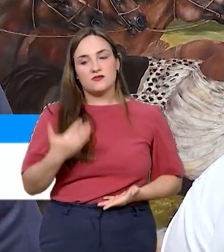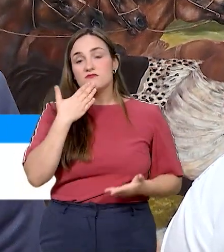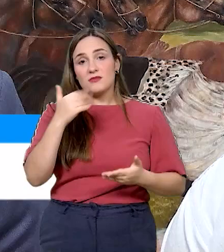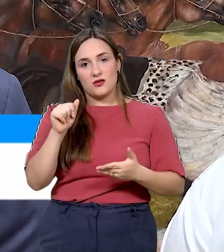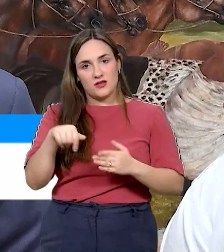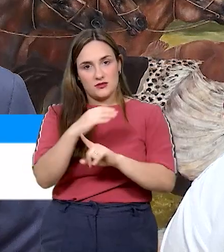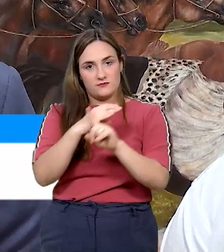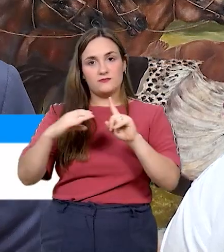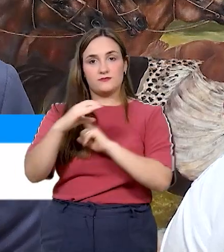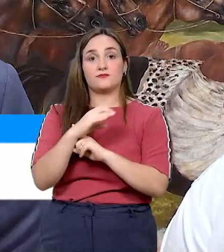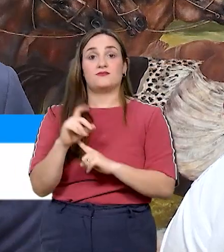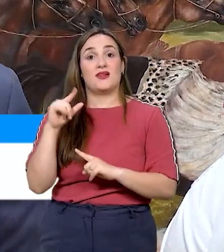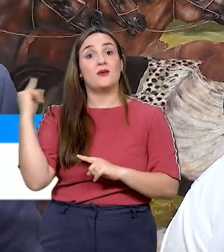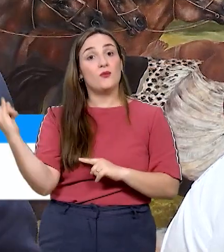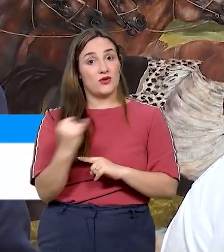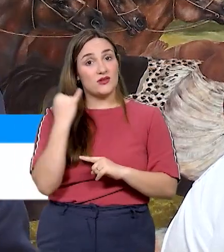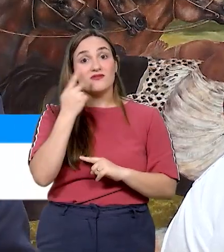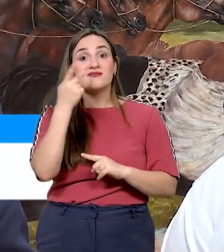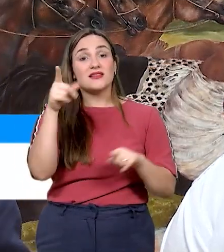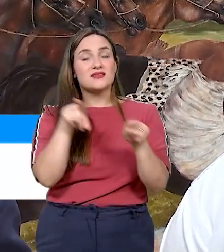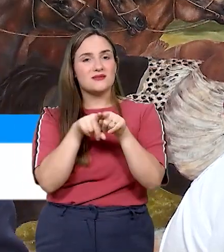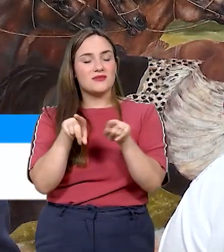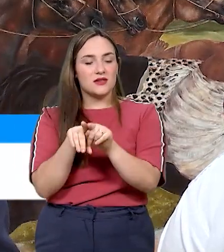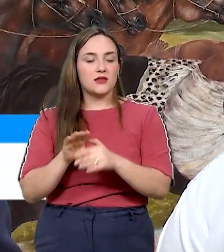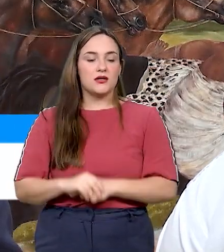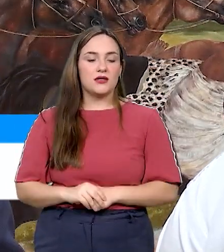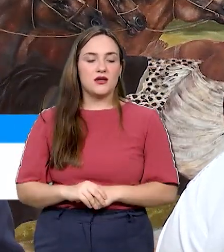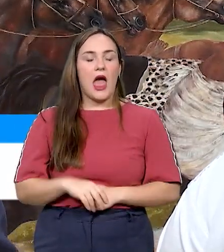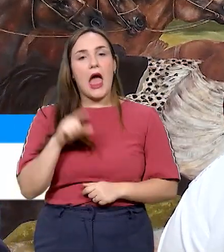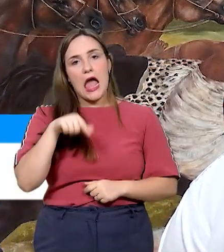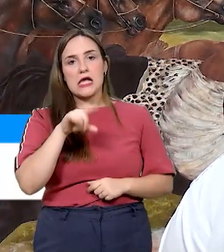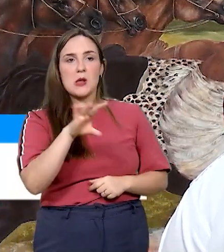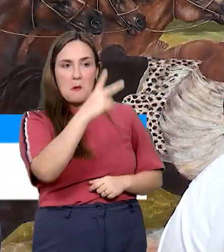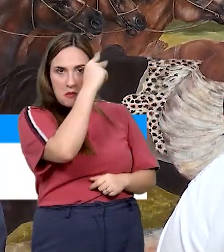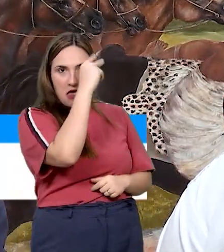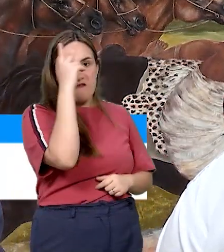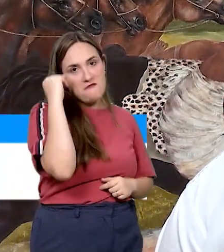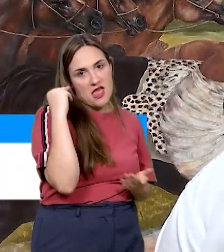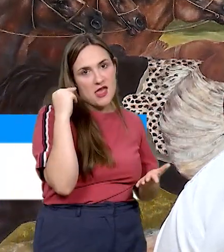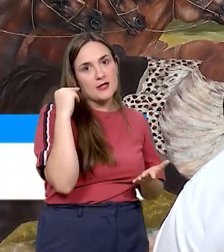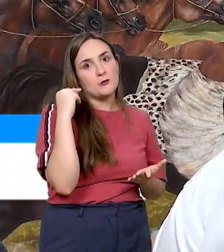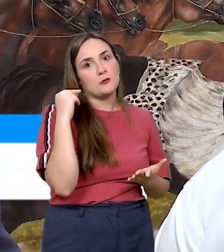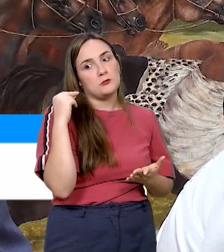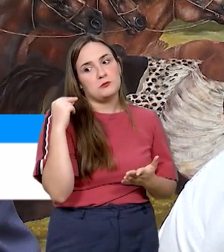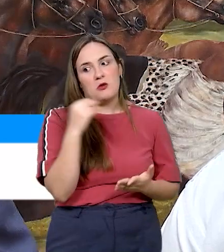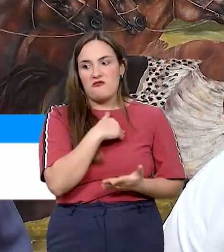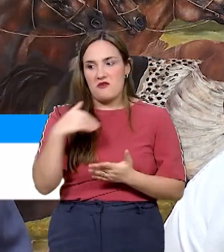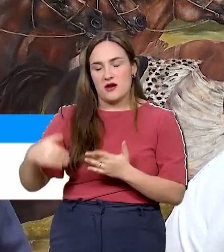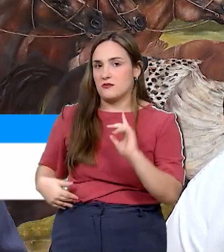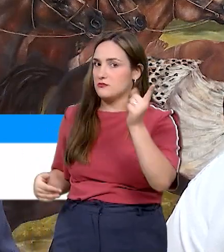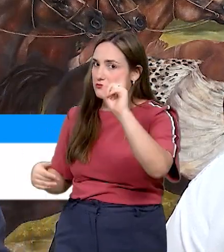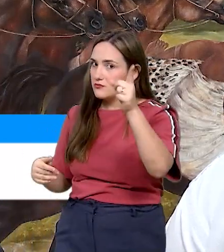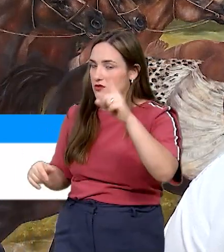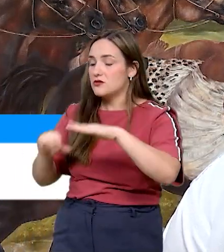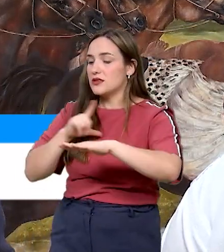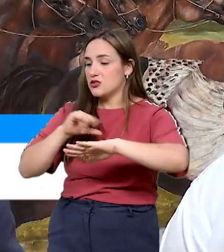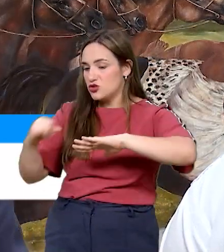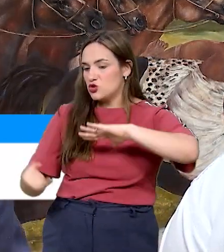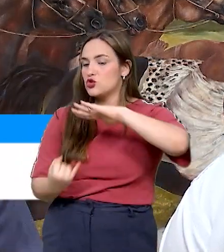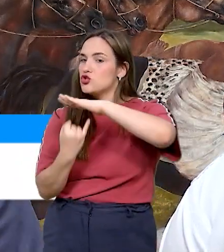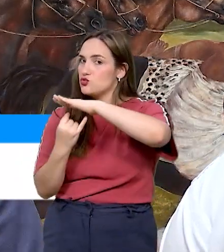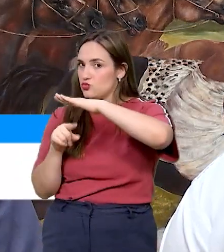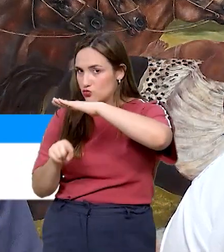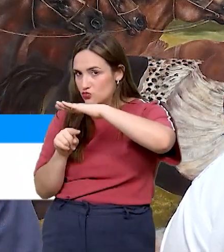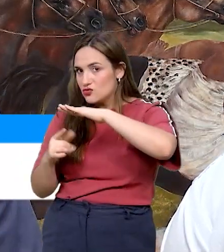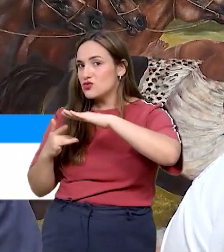serviço melhor para a nossa comunidade. E aí é importante a gente frisar também, não falar simplesmente em prefeitos, prefeitura e em poder público. Nós